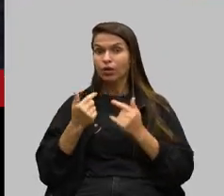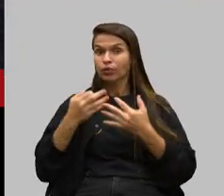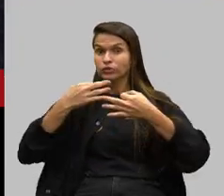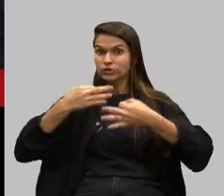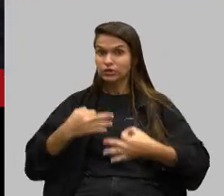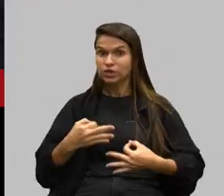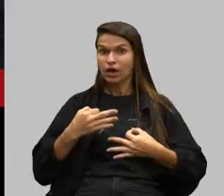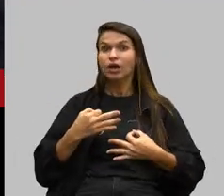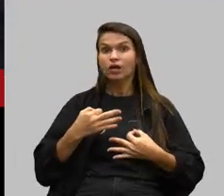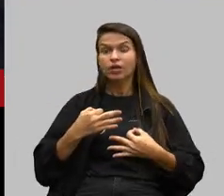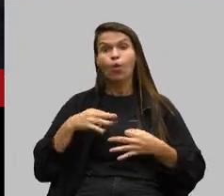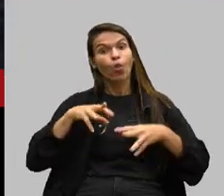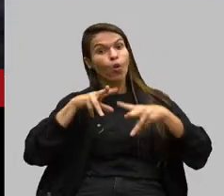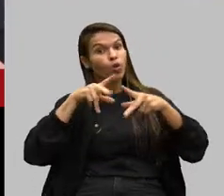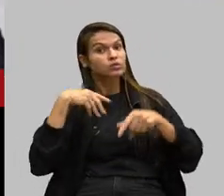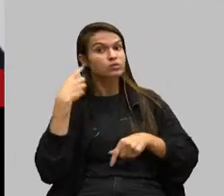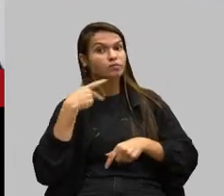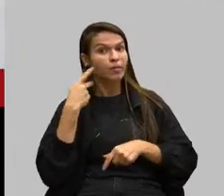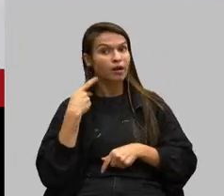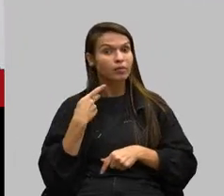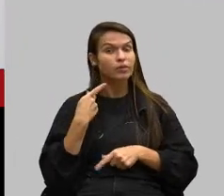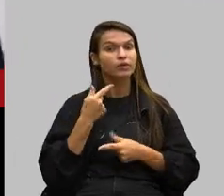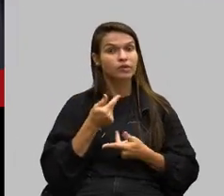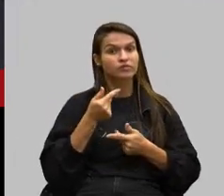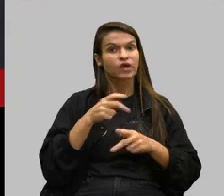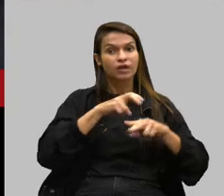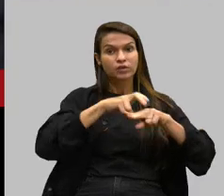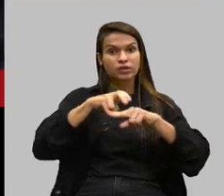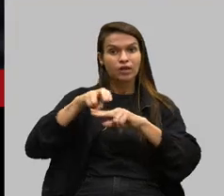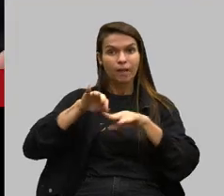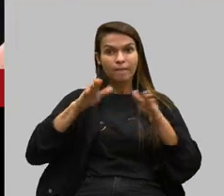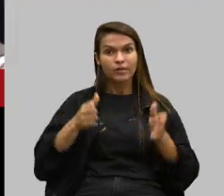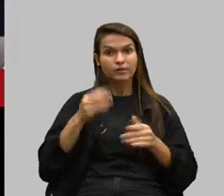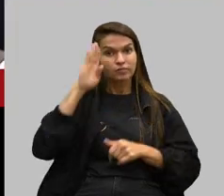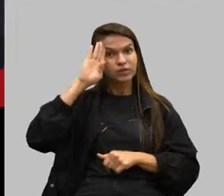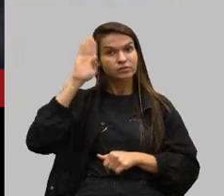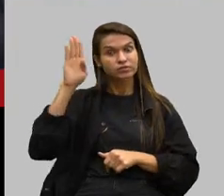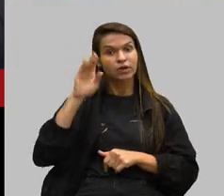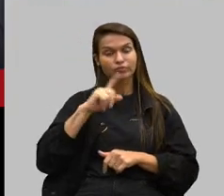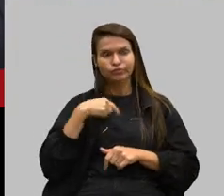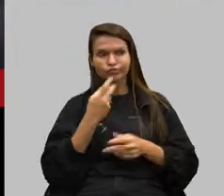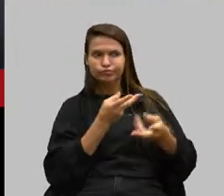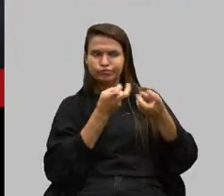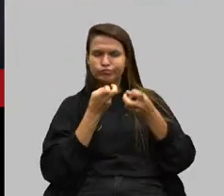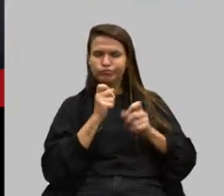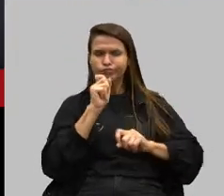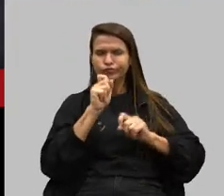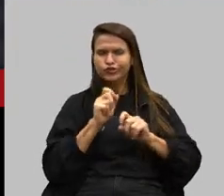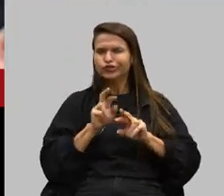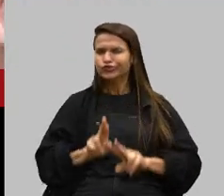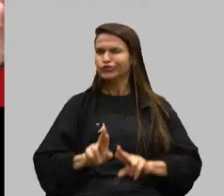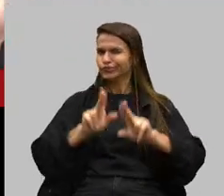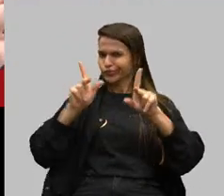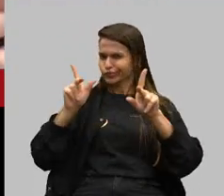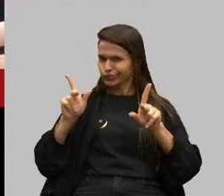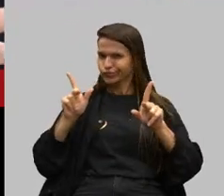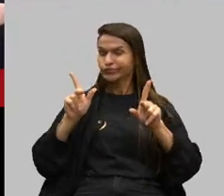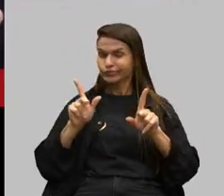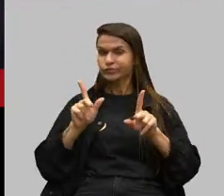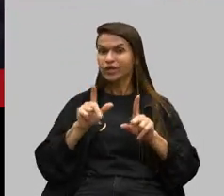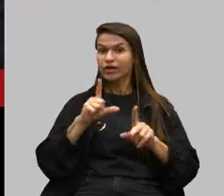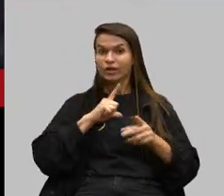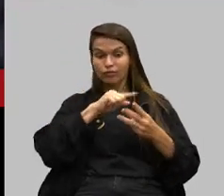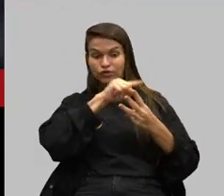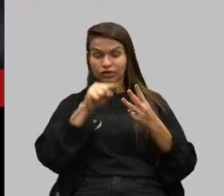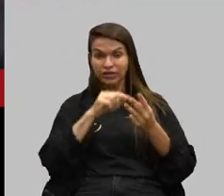era que os parlamentares ficassem na mesa principal e a gente percebe que isso não tá acontecendo Então nós temos três